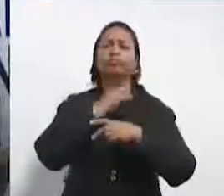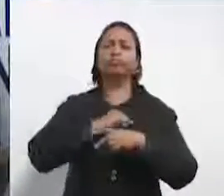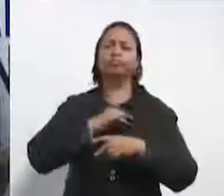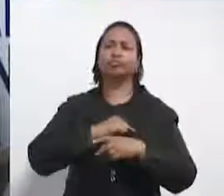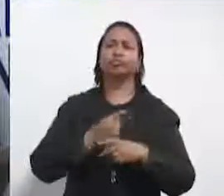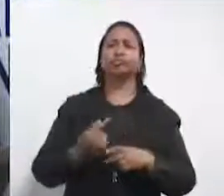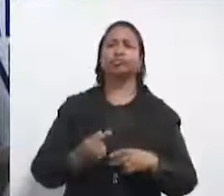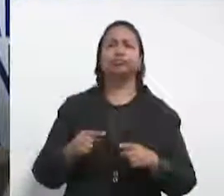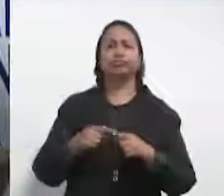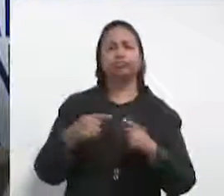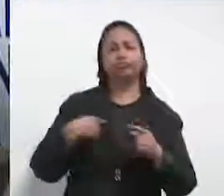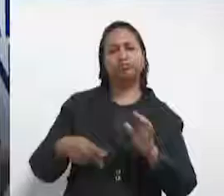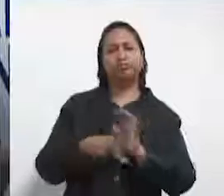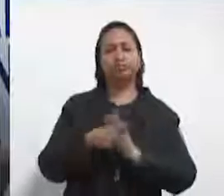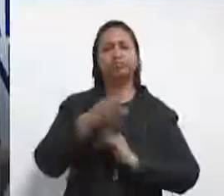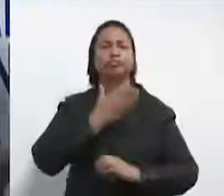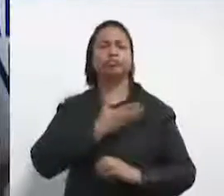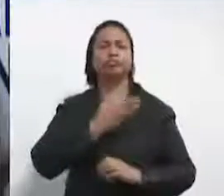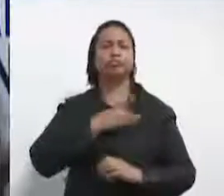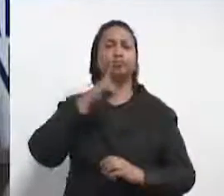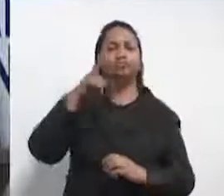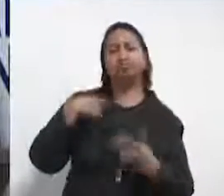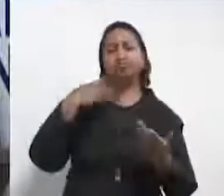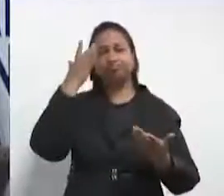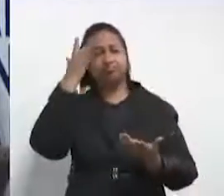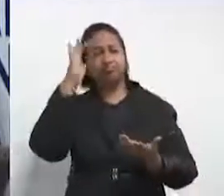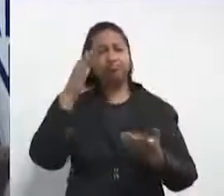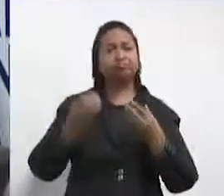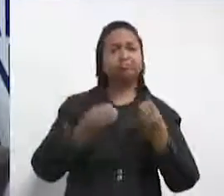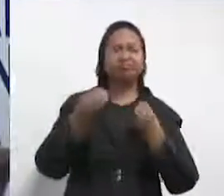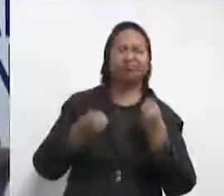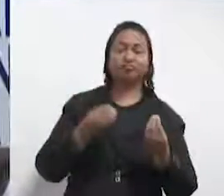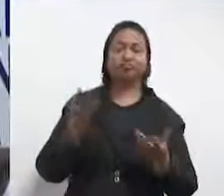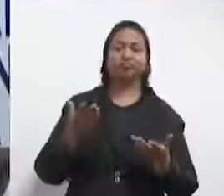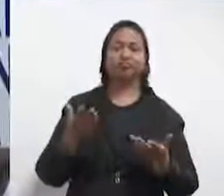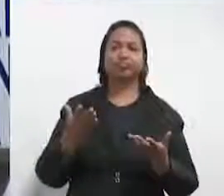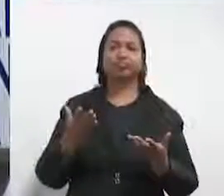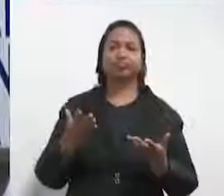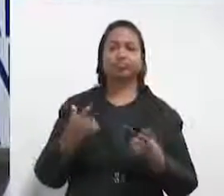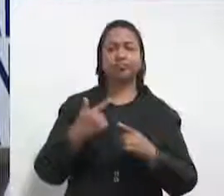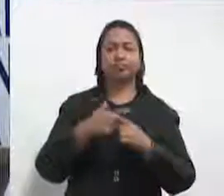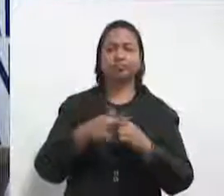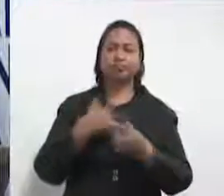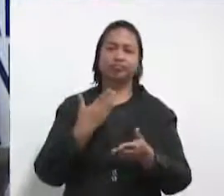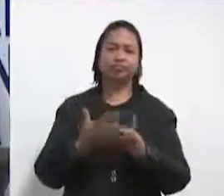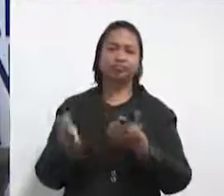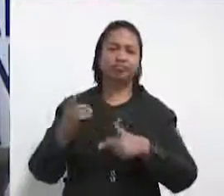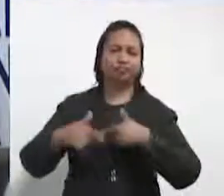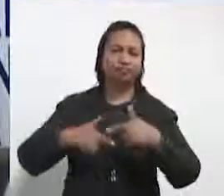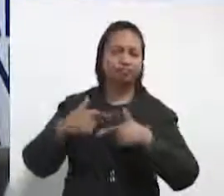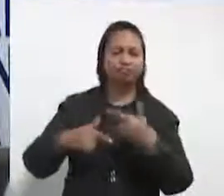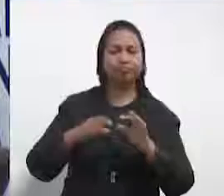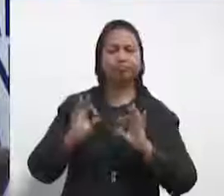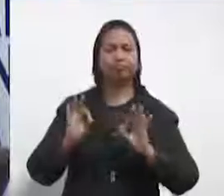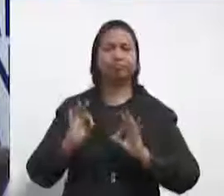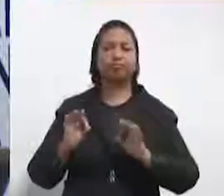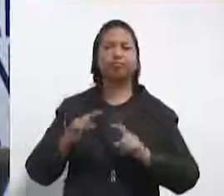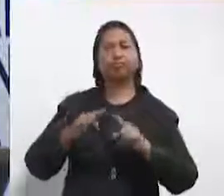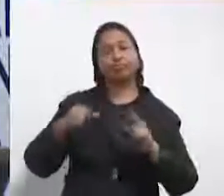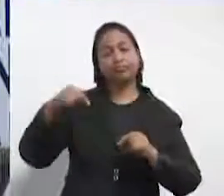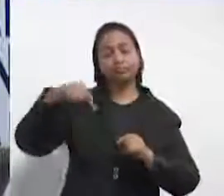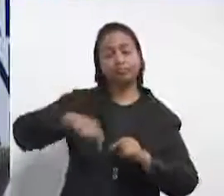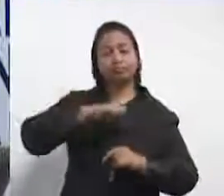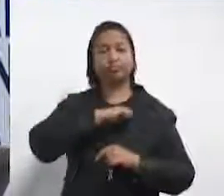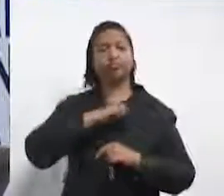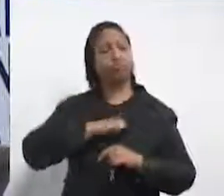receita pra eles tanto faz transferir com ficar aqui pra eles não vão mudar nada eles não vão perder o emprego deles ea gente vai ter a